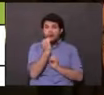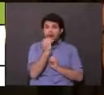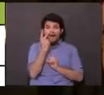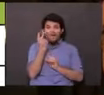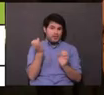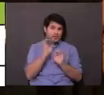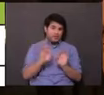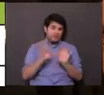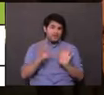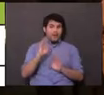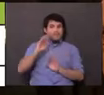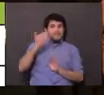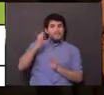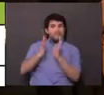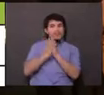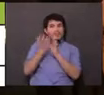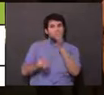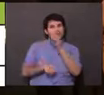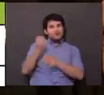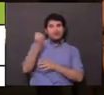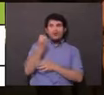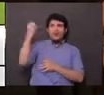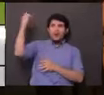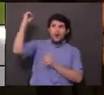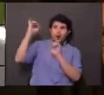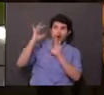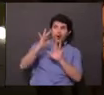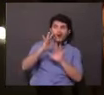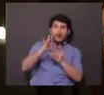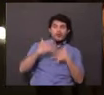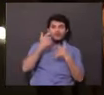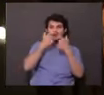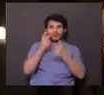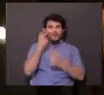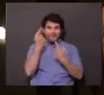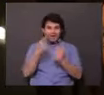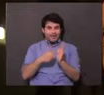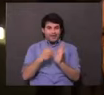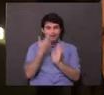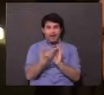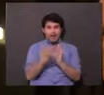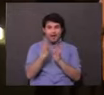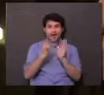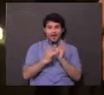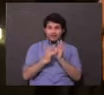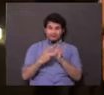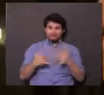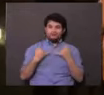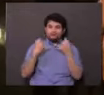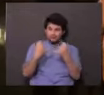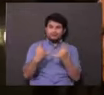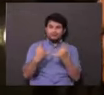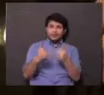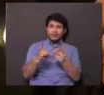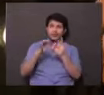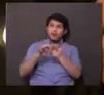princípio, Deus criou a luz e depois os seres vivos, que dela necessitam. Cristo, por sua vez, veio como luz